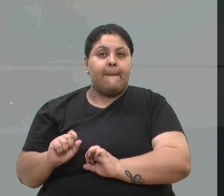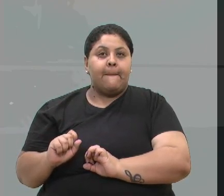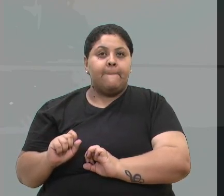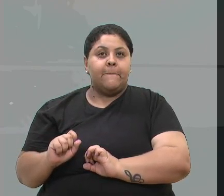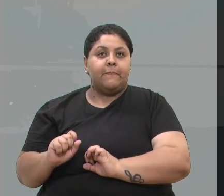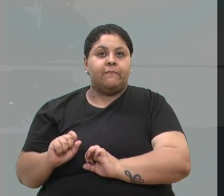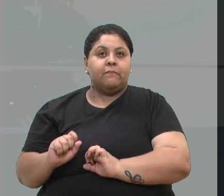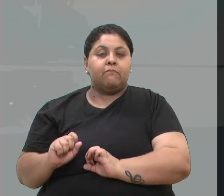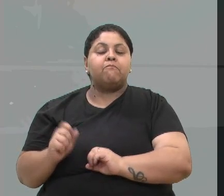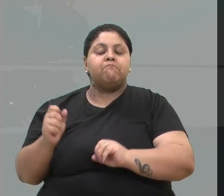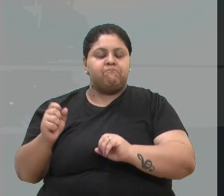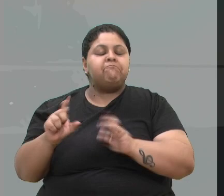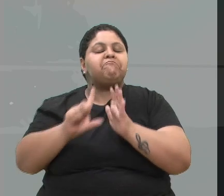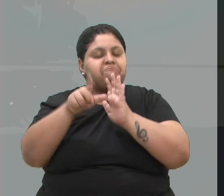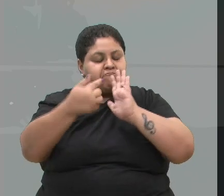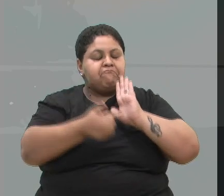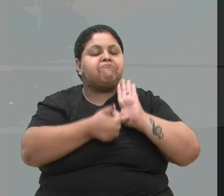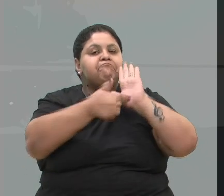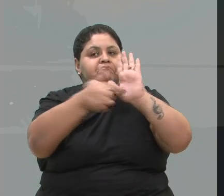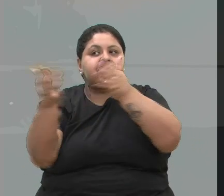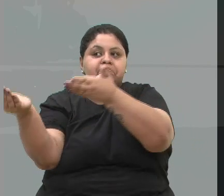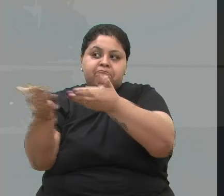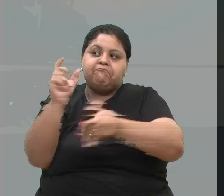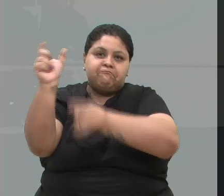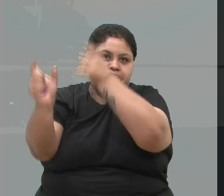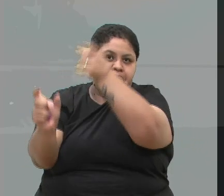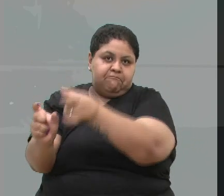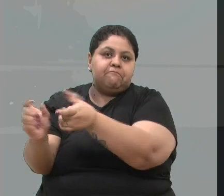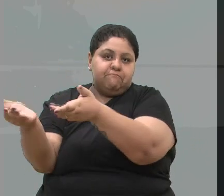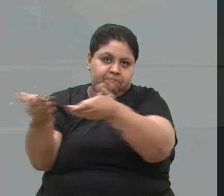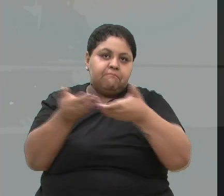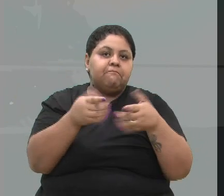será apresentado, recepcionando as pessoas que lá